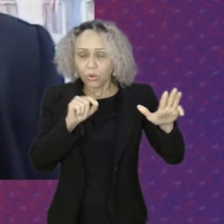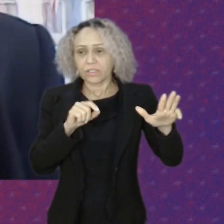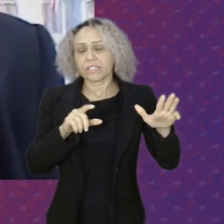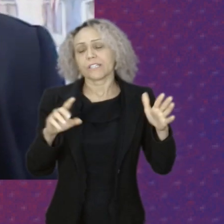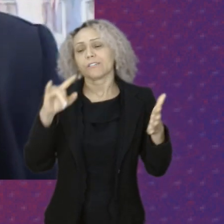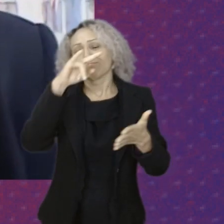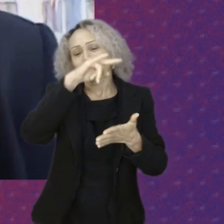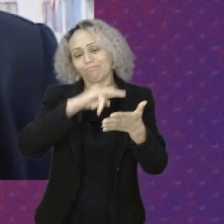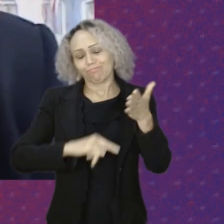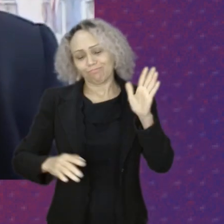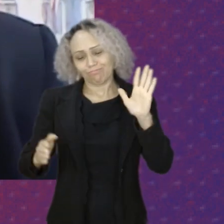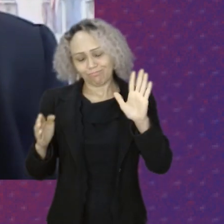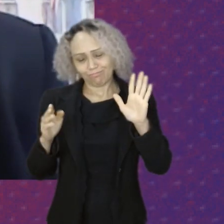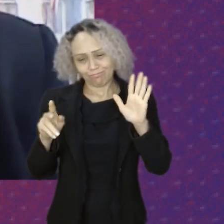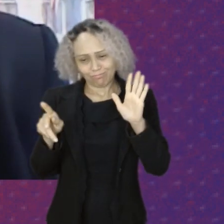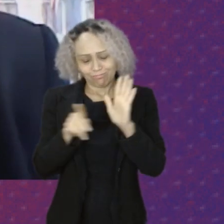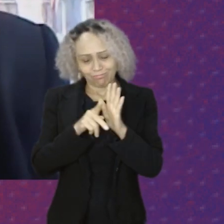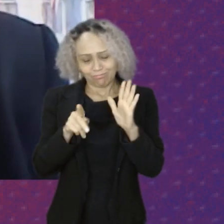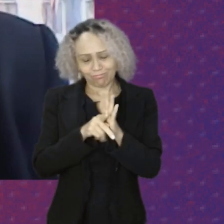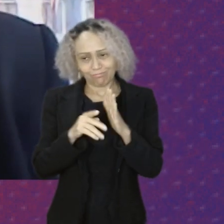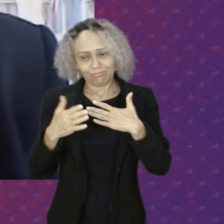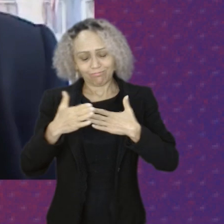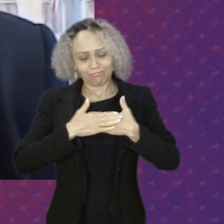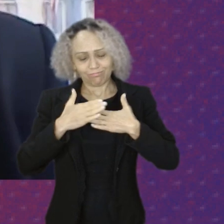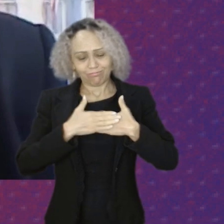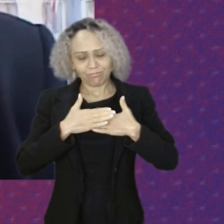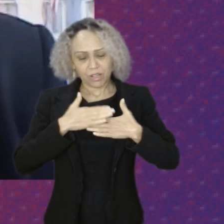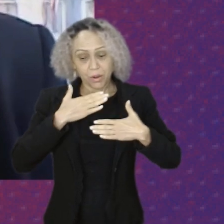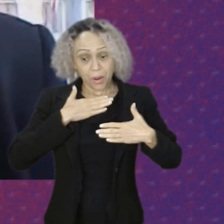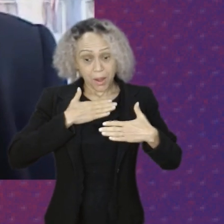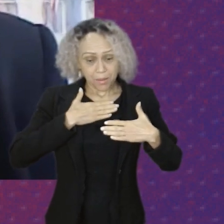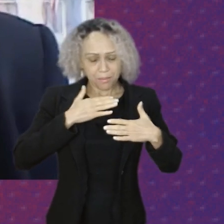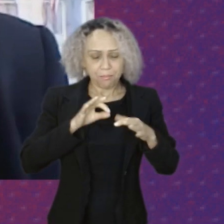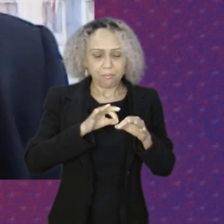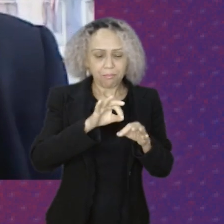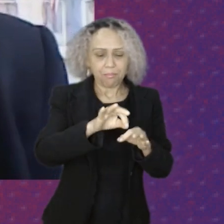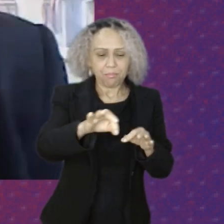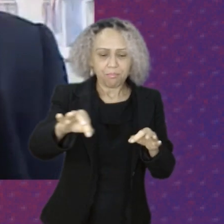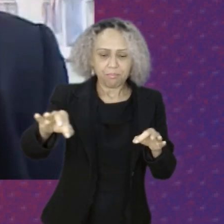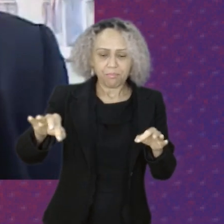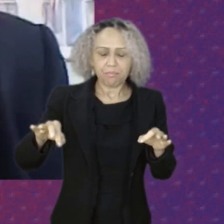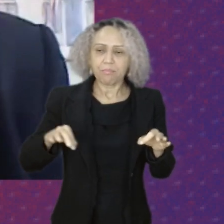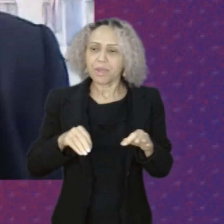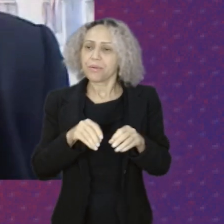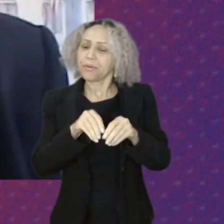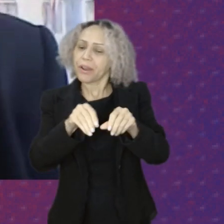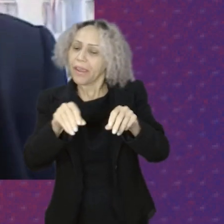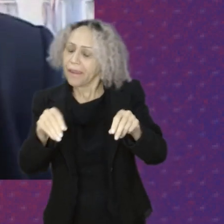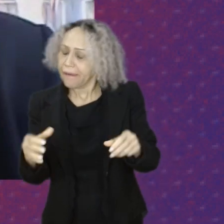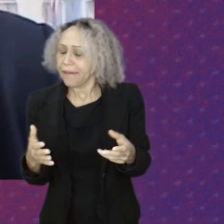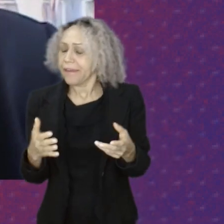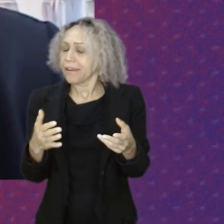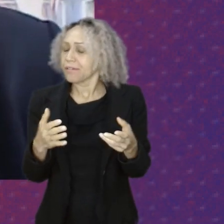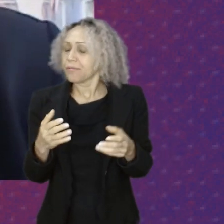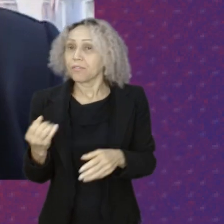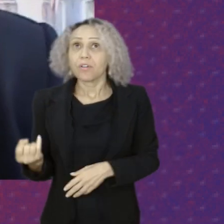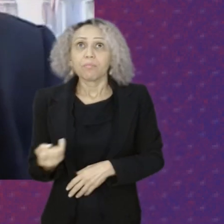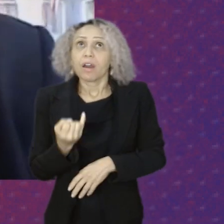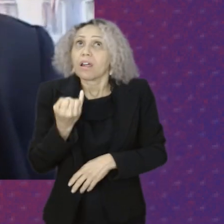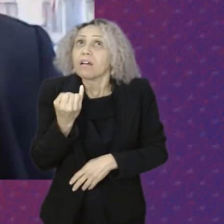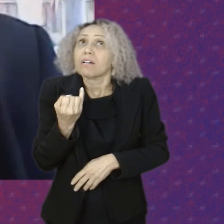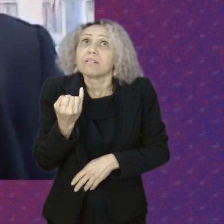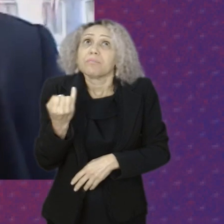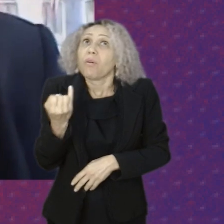hoje ter esse acesso, para mim foi uma libertação, né, quanto mulher, quanto jovem, quanto